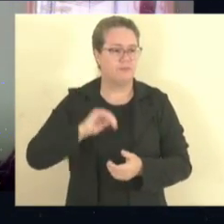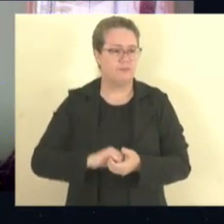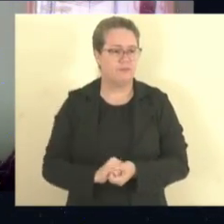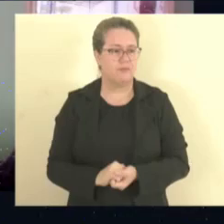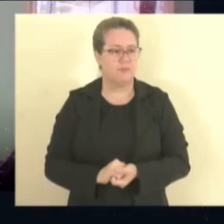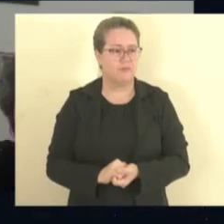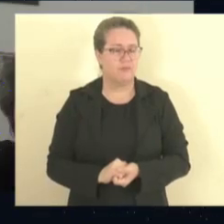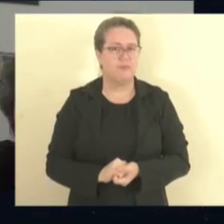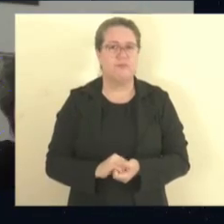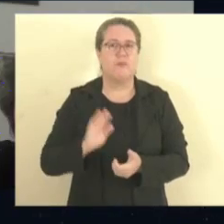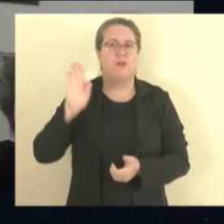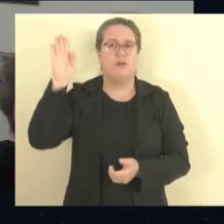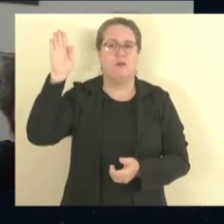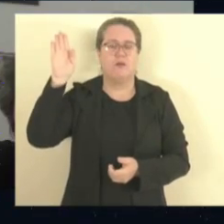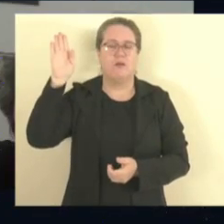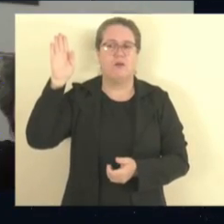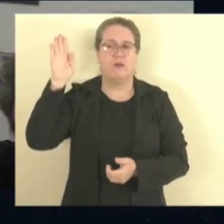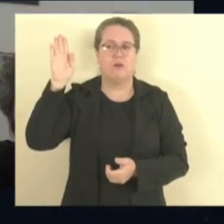pela ordem,